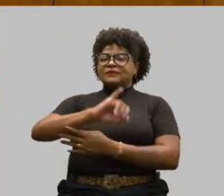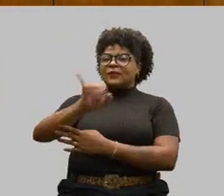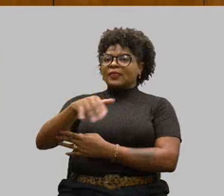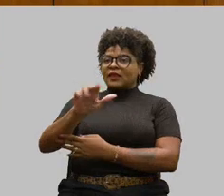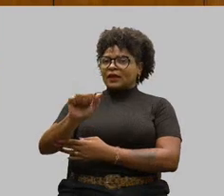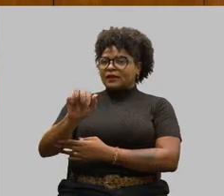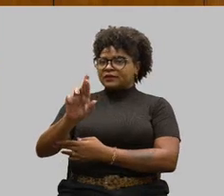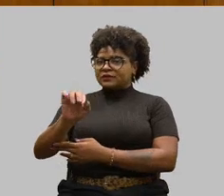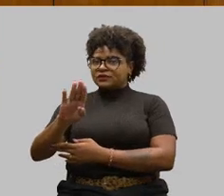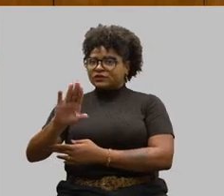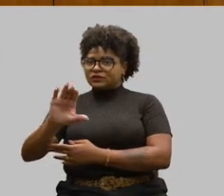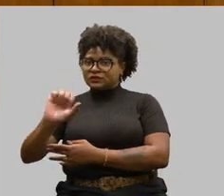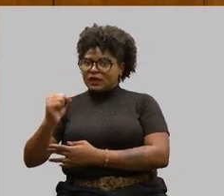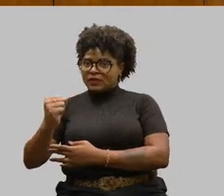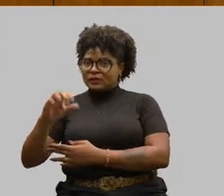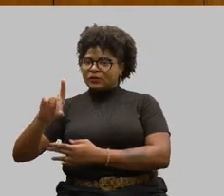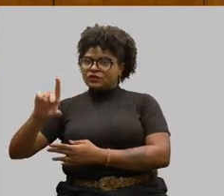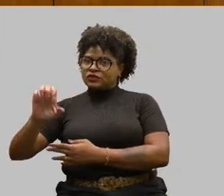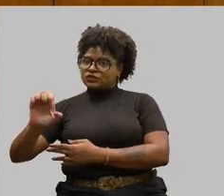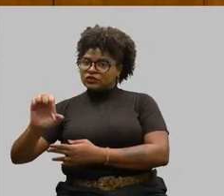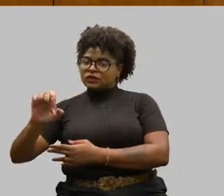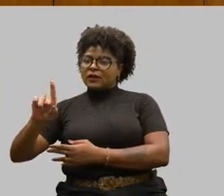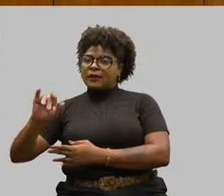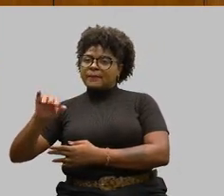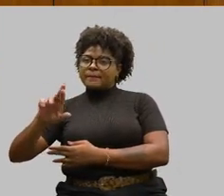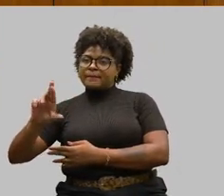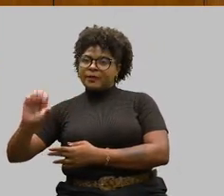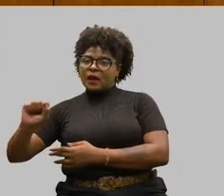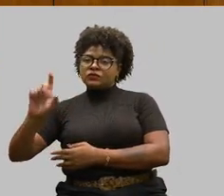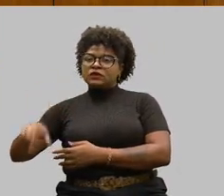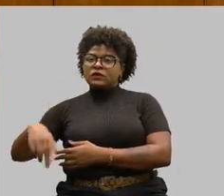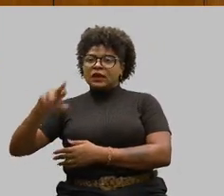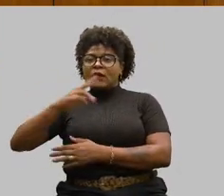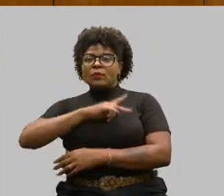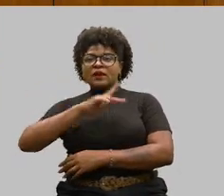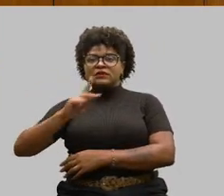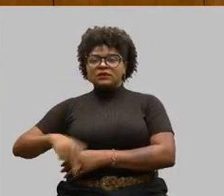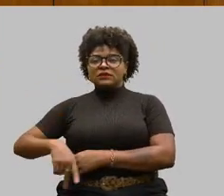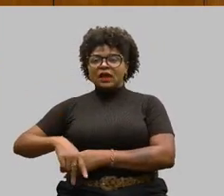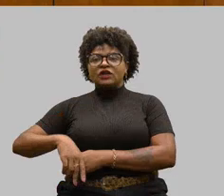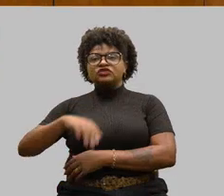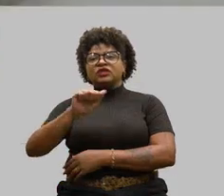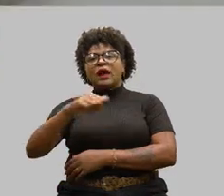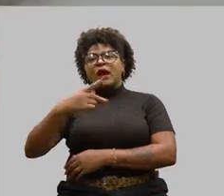de Barros Presidente Federação das apaes de Minas Gerais